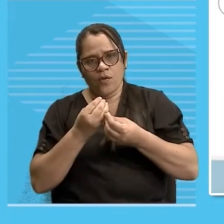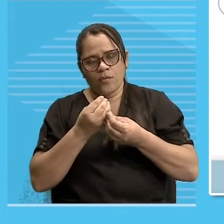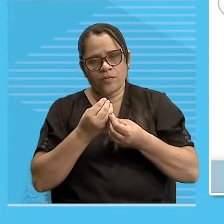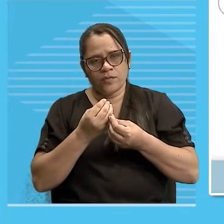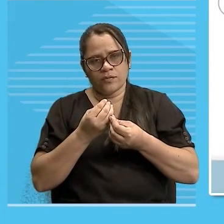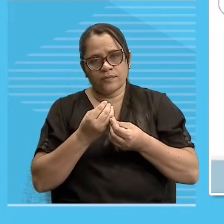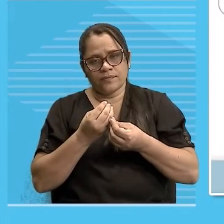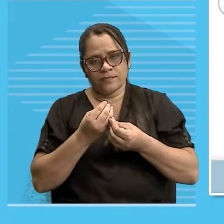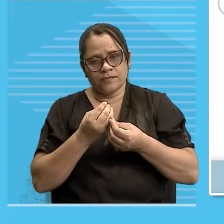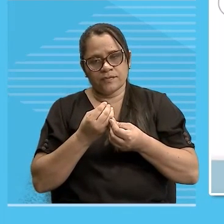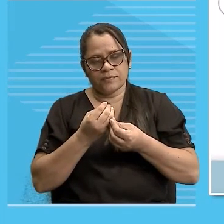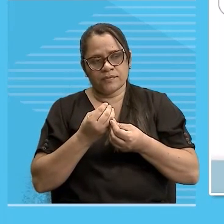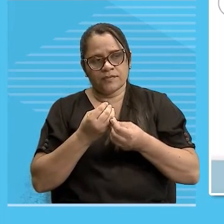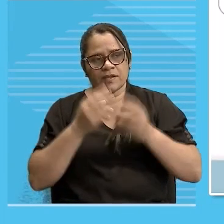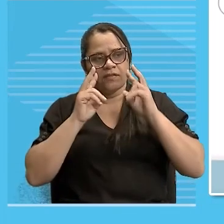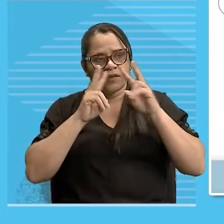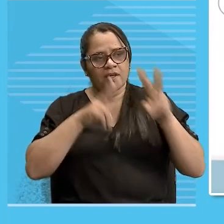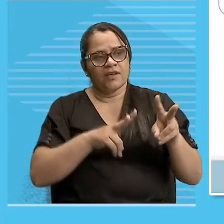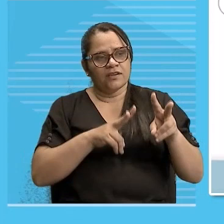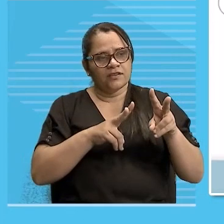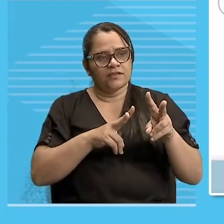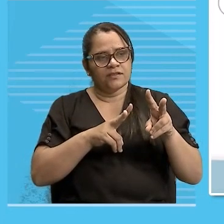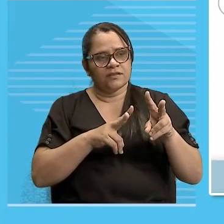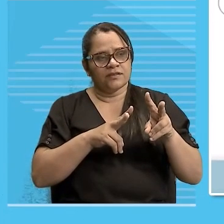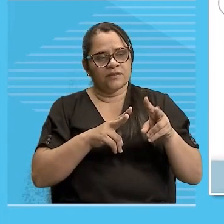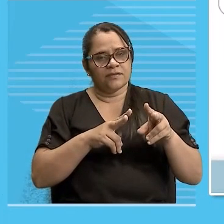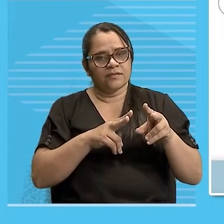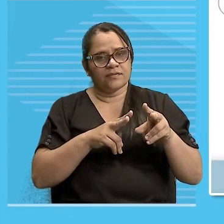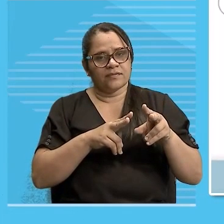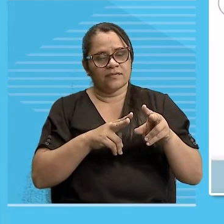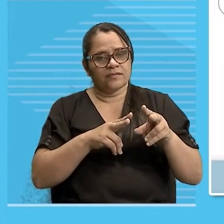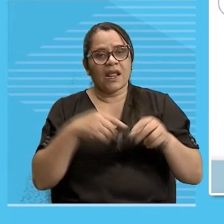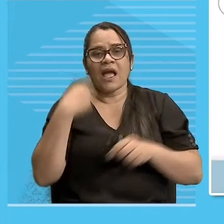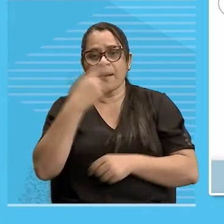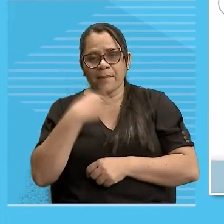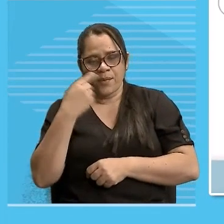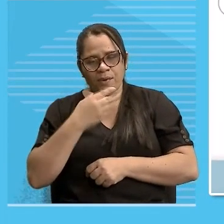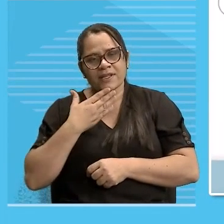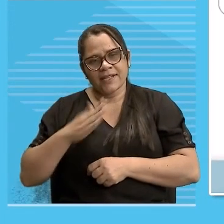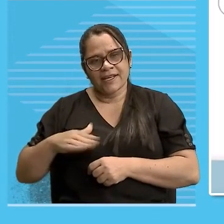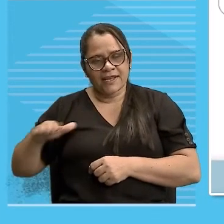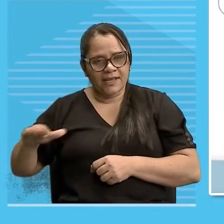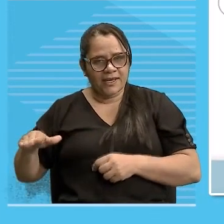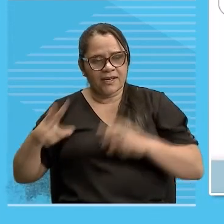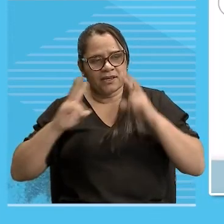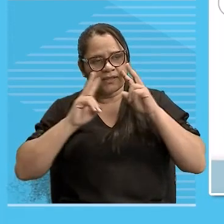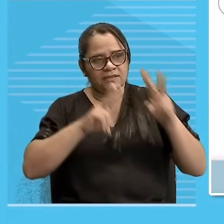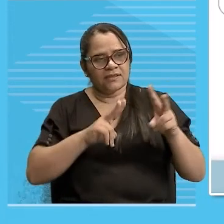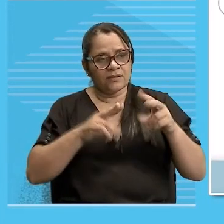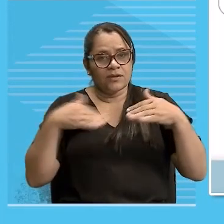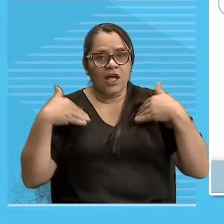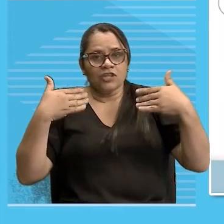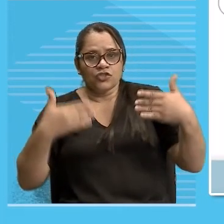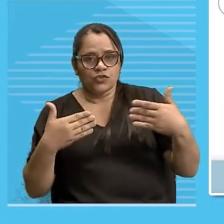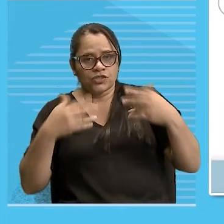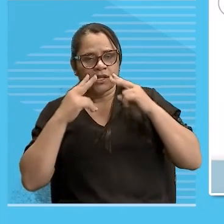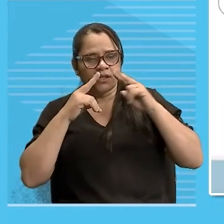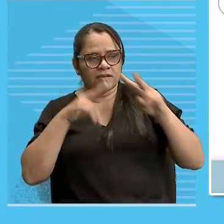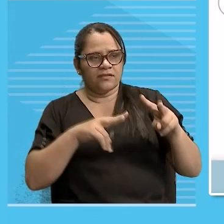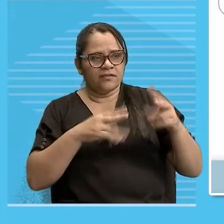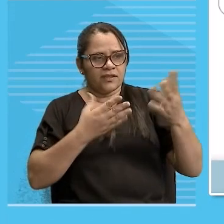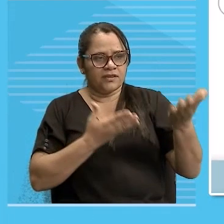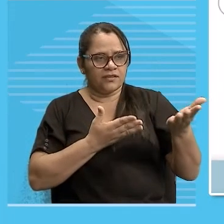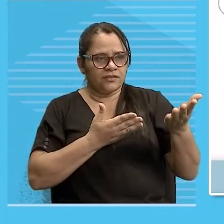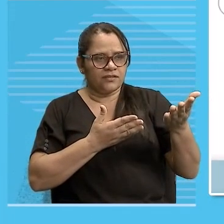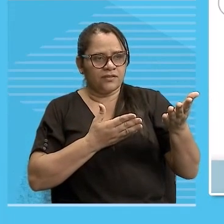bom. Olha aí. Olha a boquinha que ela faz, ó. Que? Como quem está espantada, né? Vamos